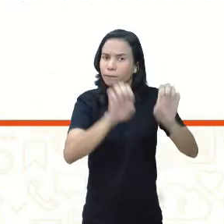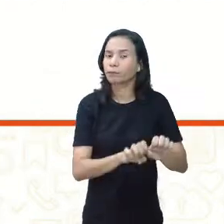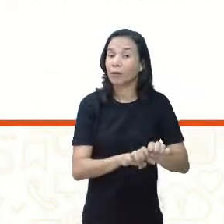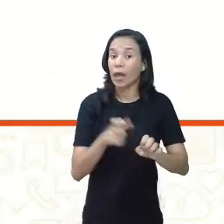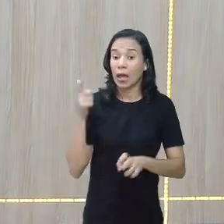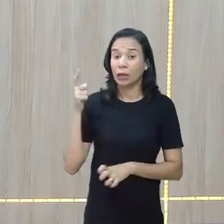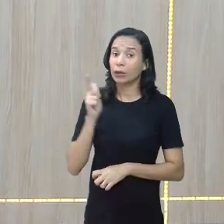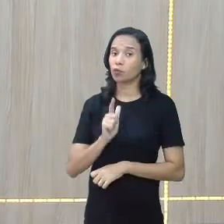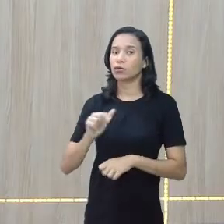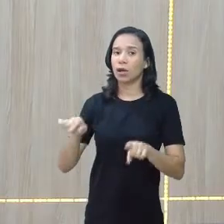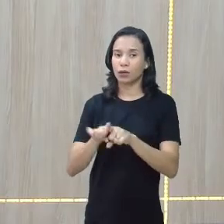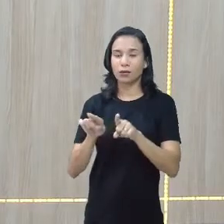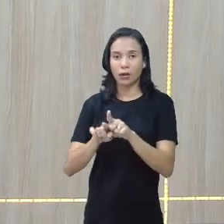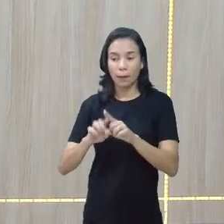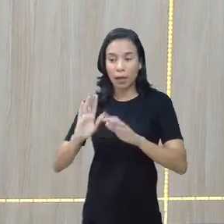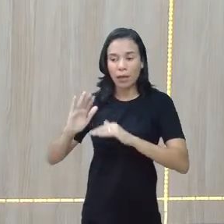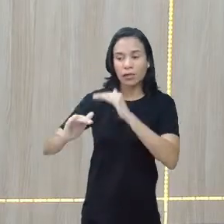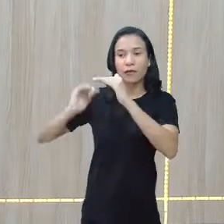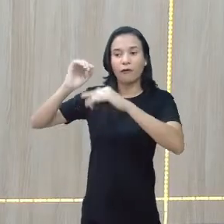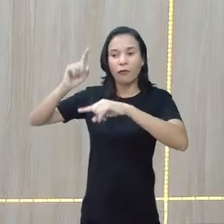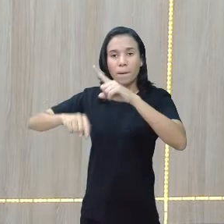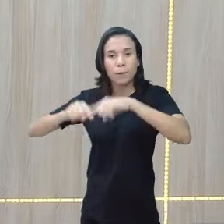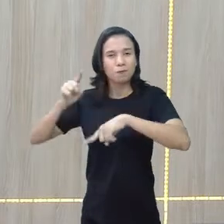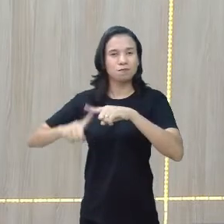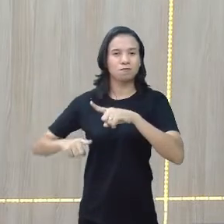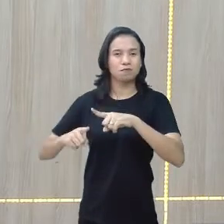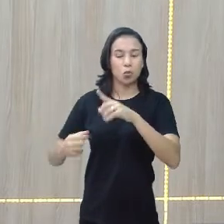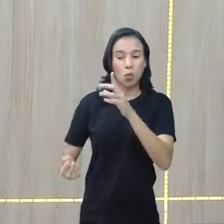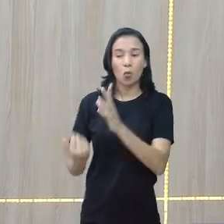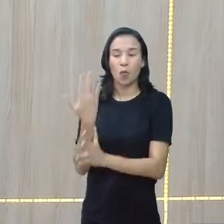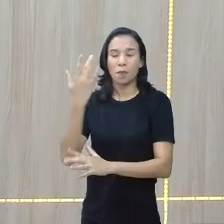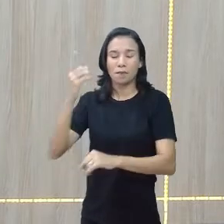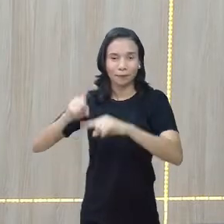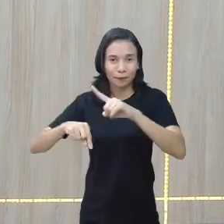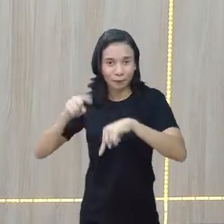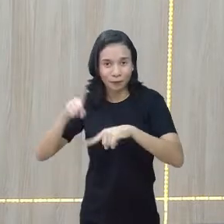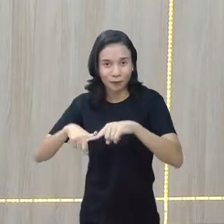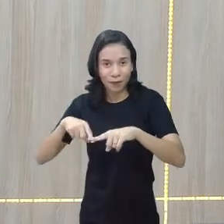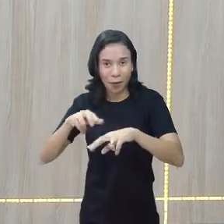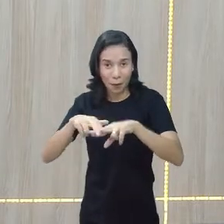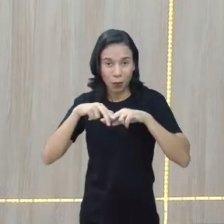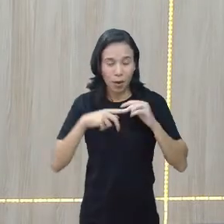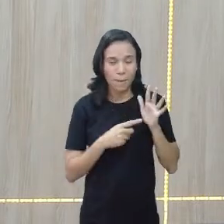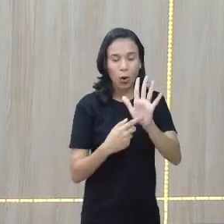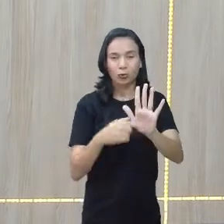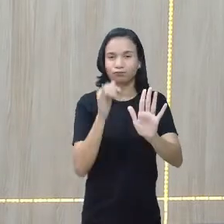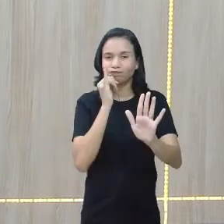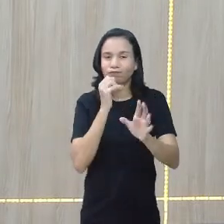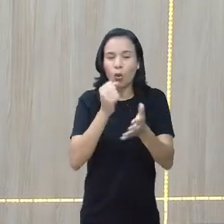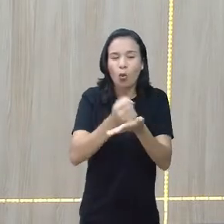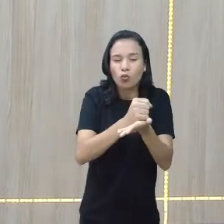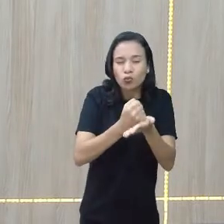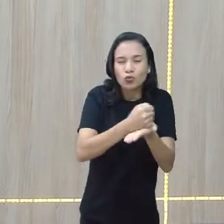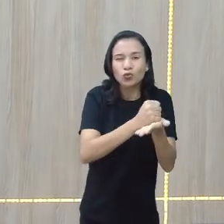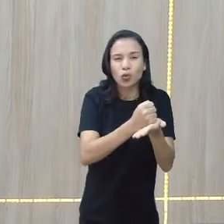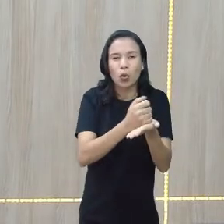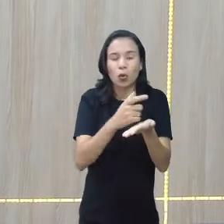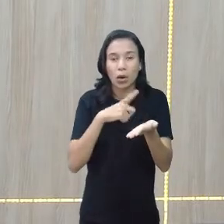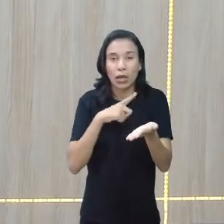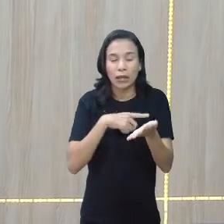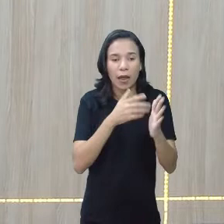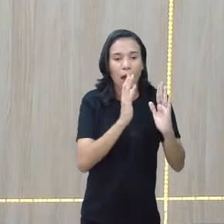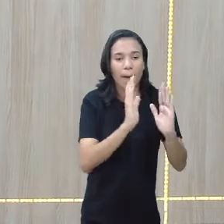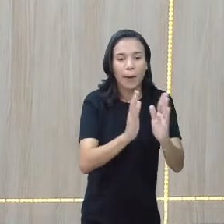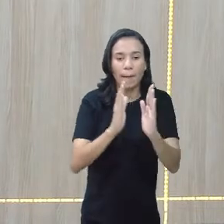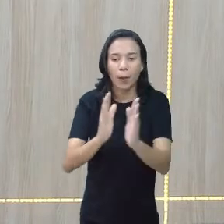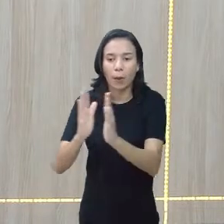capaz de construir um material, de construir um produto. Então, se a gente apresenta um jogo que tem